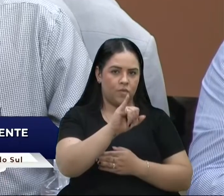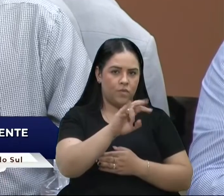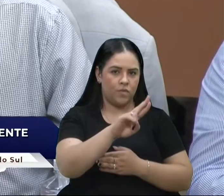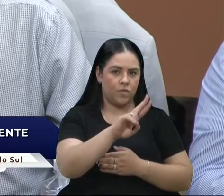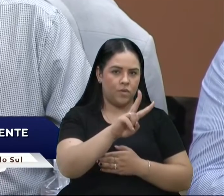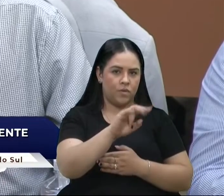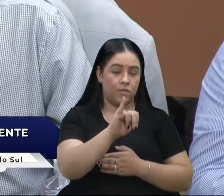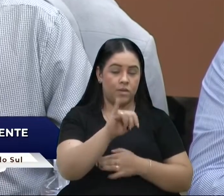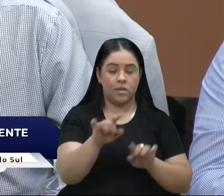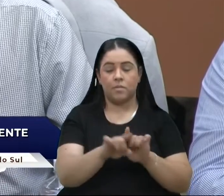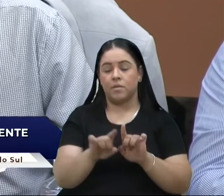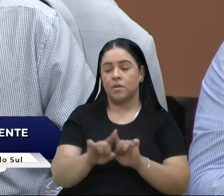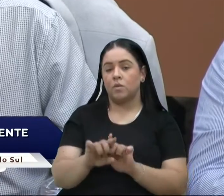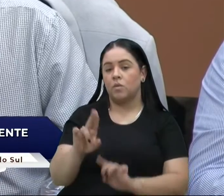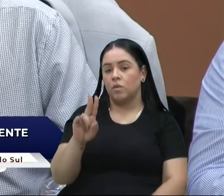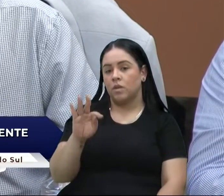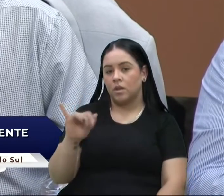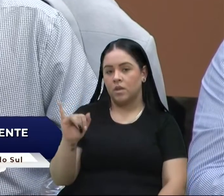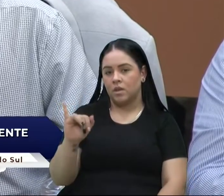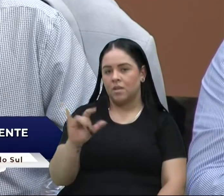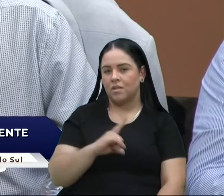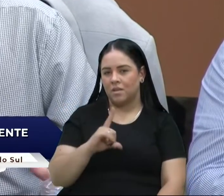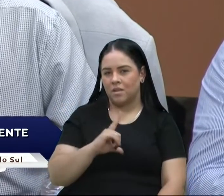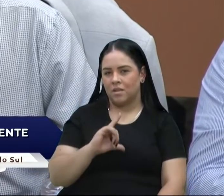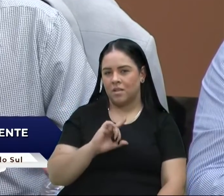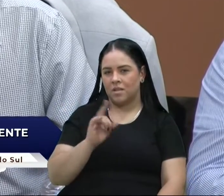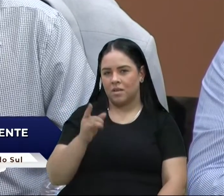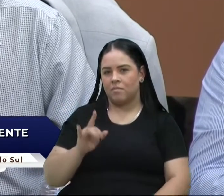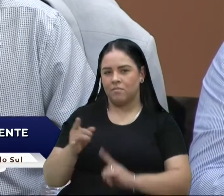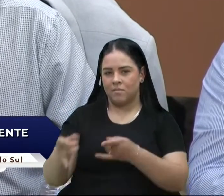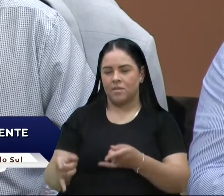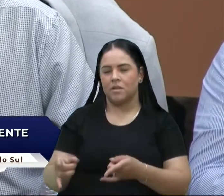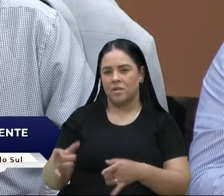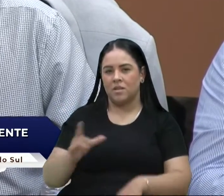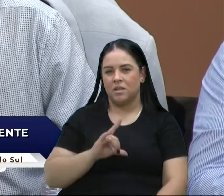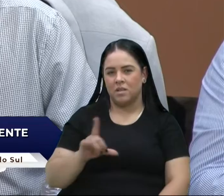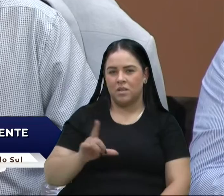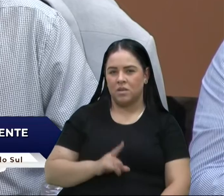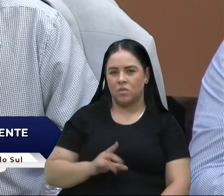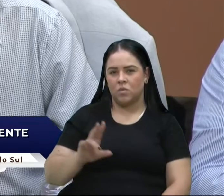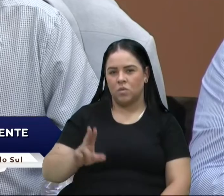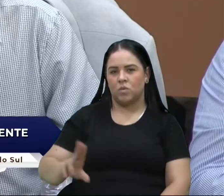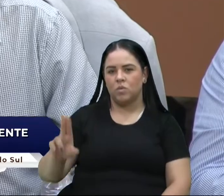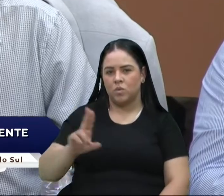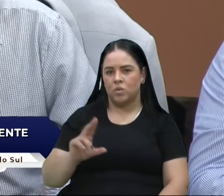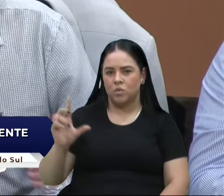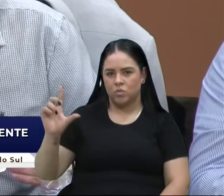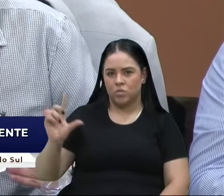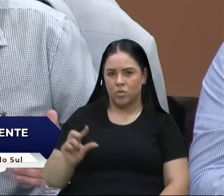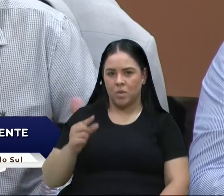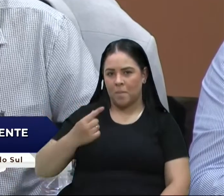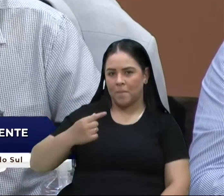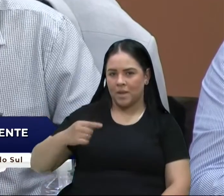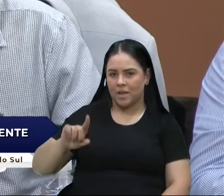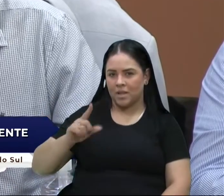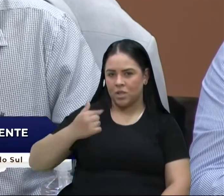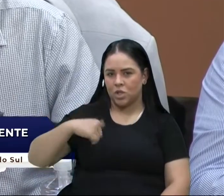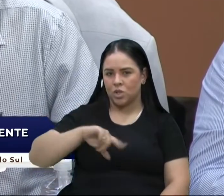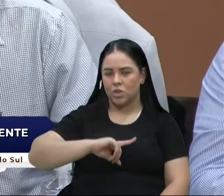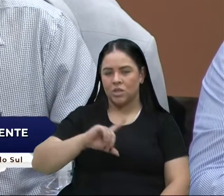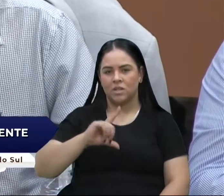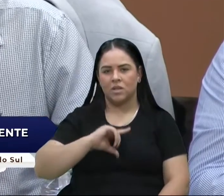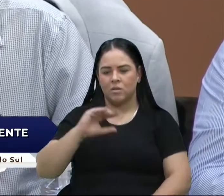as UTIs, né, Sandro, que agora estão com uma utilização baixa, mas nós estamos com um